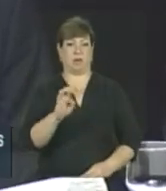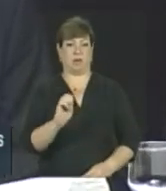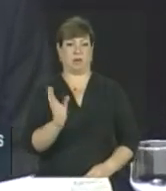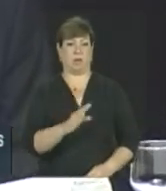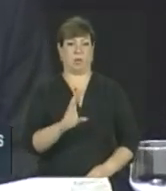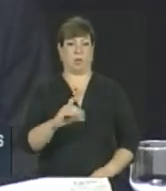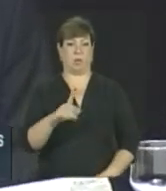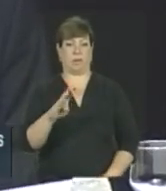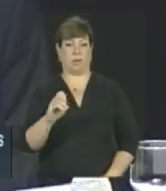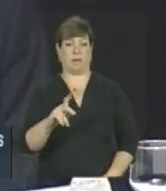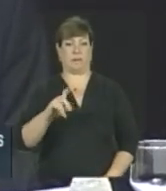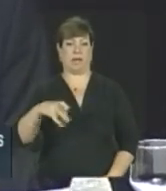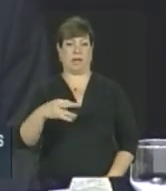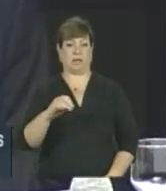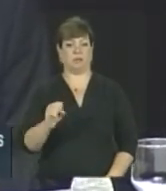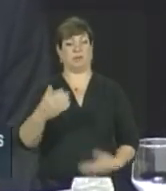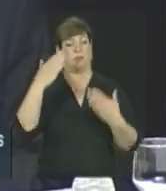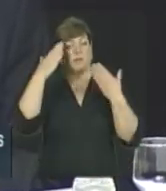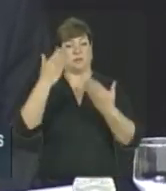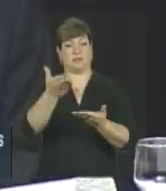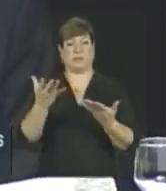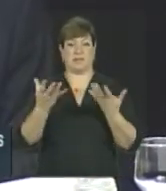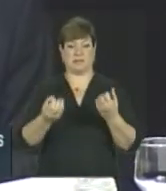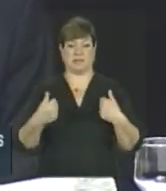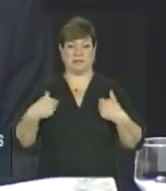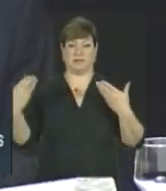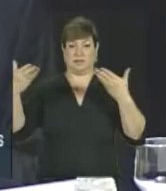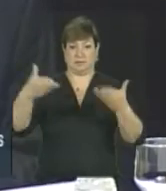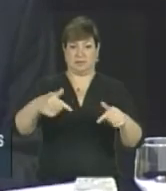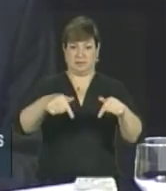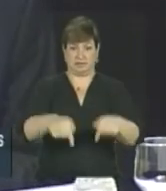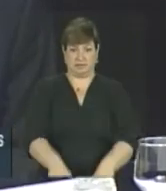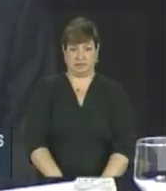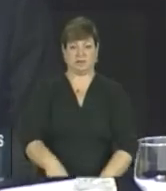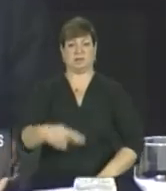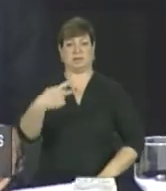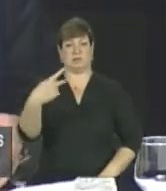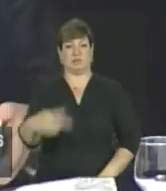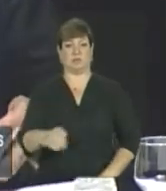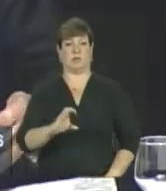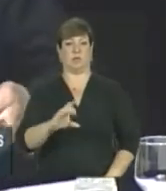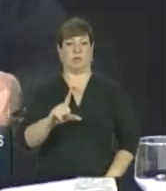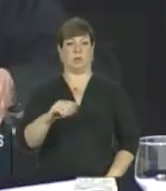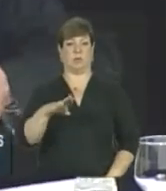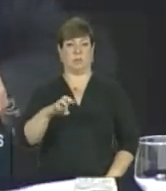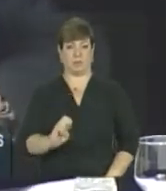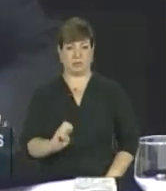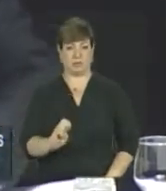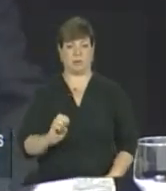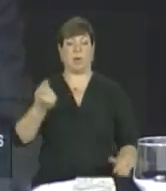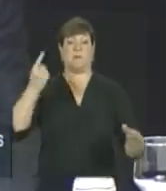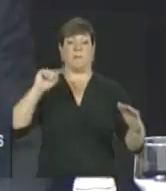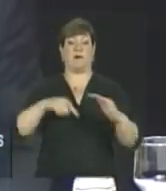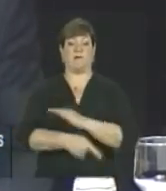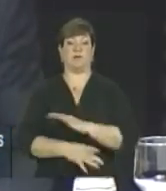nos acolher aqui na sua casa, tão profundamente ligada